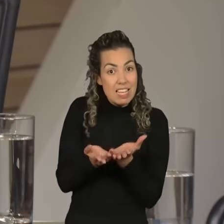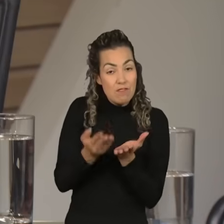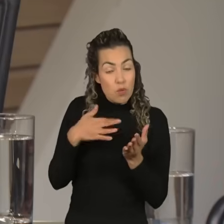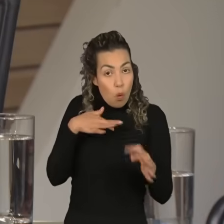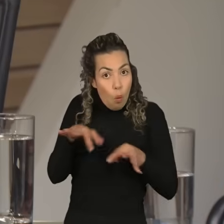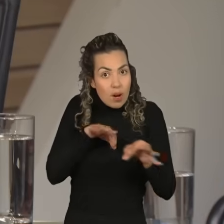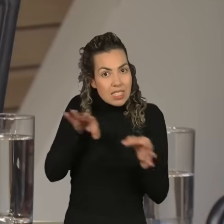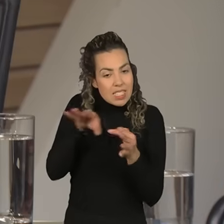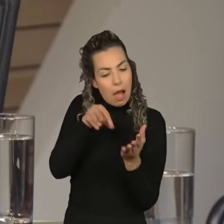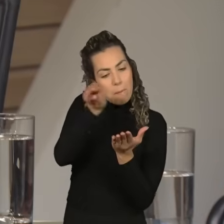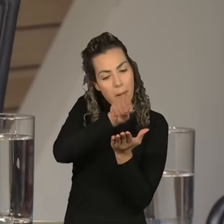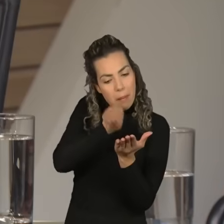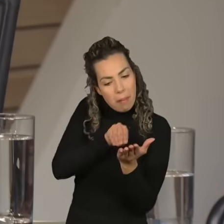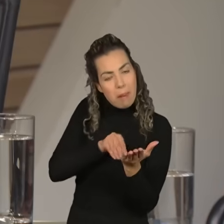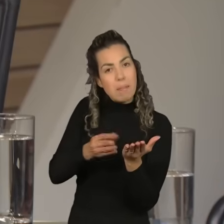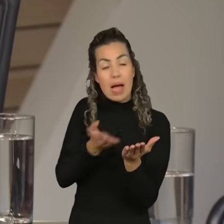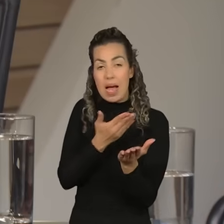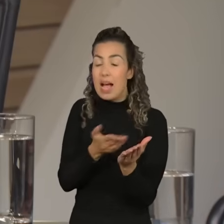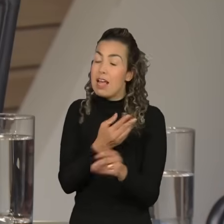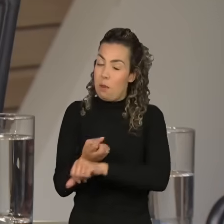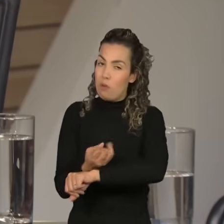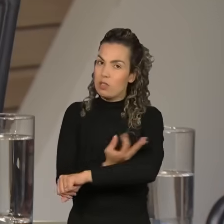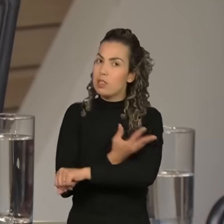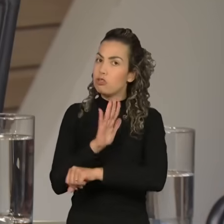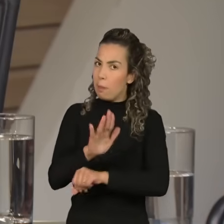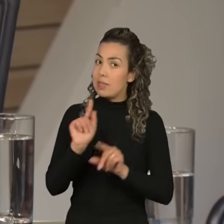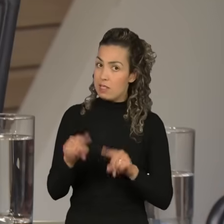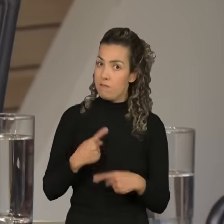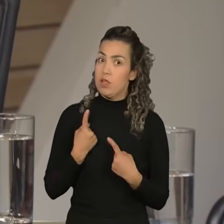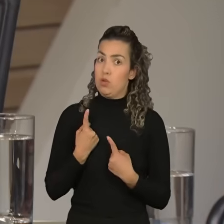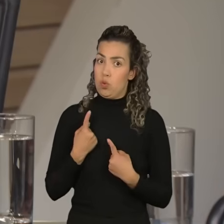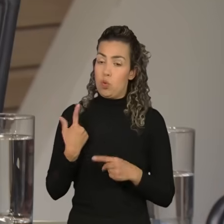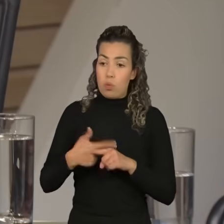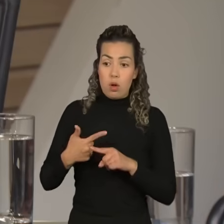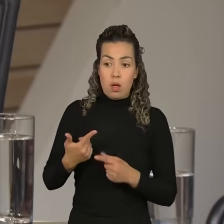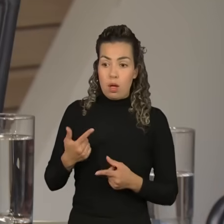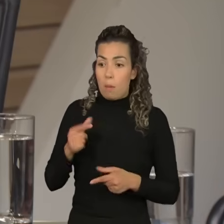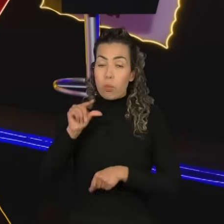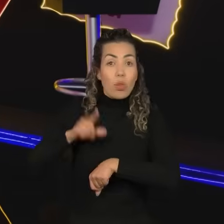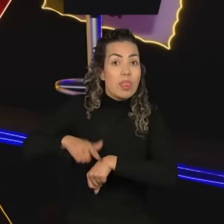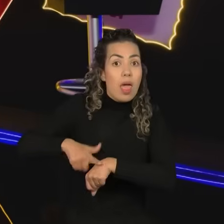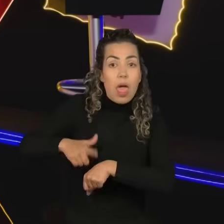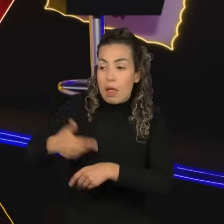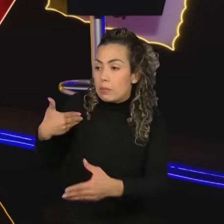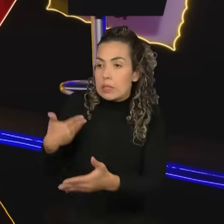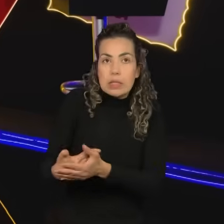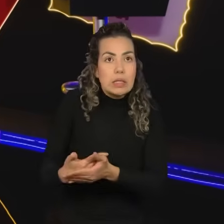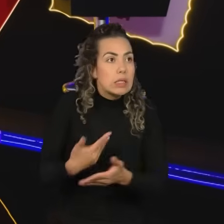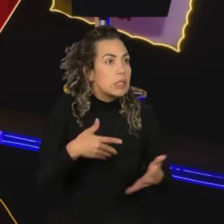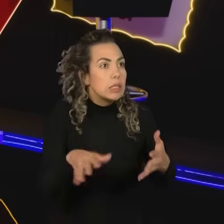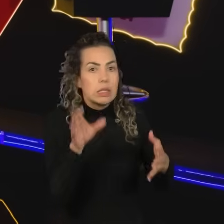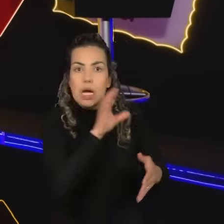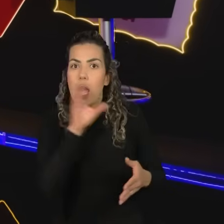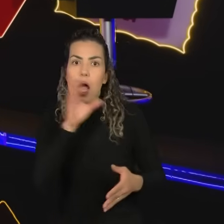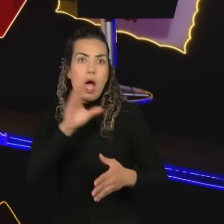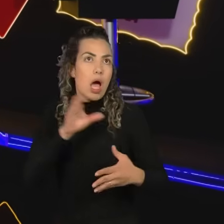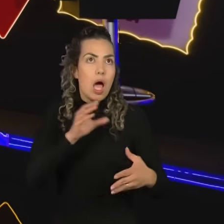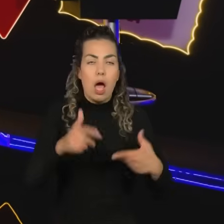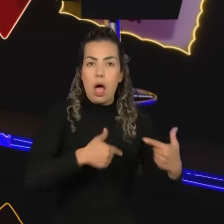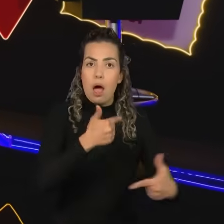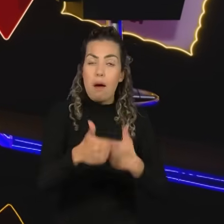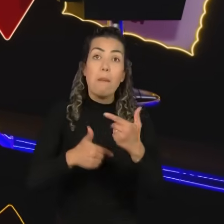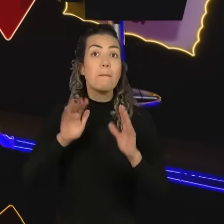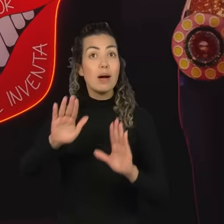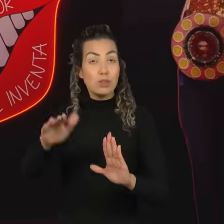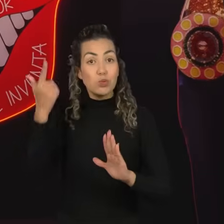muito emocionante e desafiador, porque era muito trabalho, pouco tempo para a realização, mas que serviu, por exemplo, para a gente poder fazer a